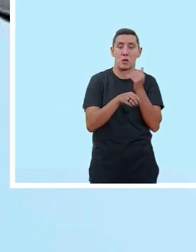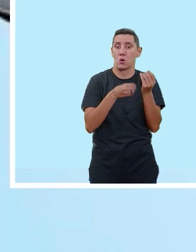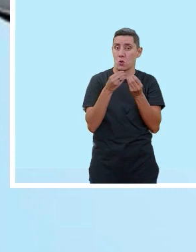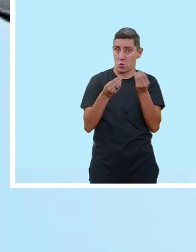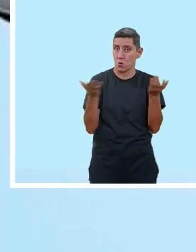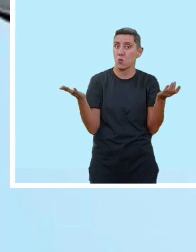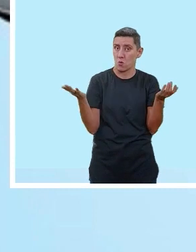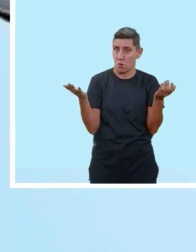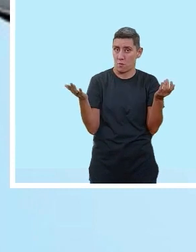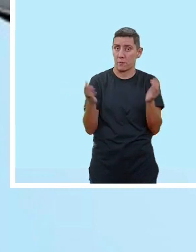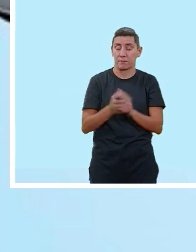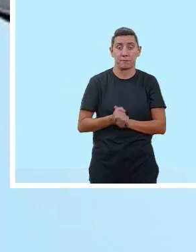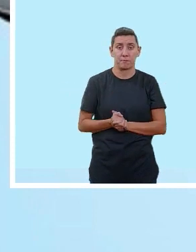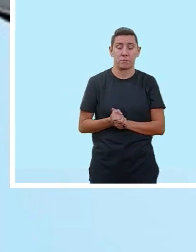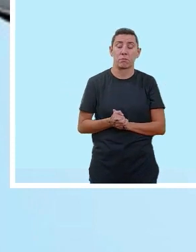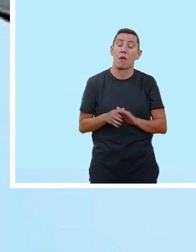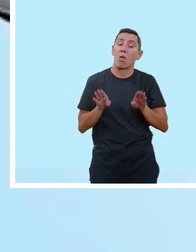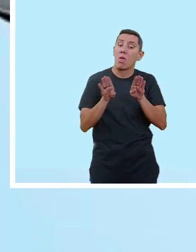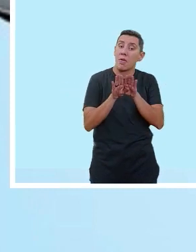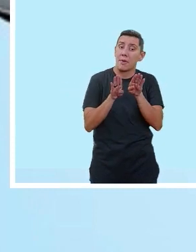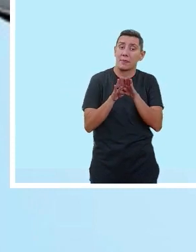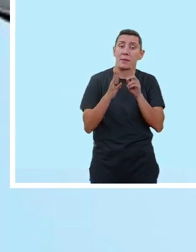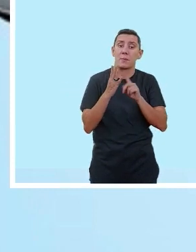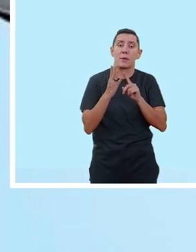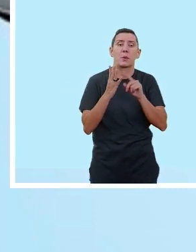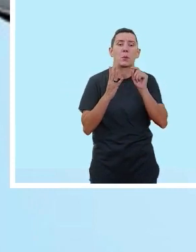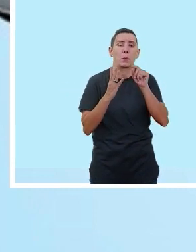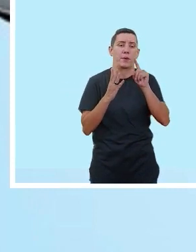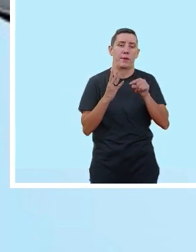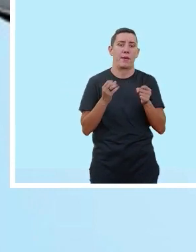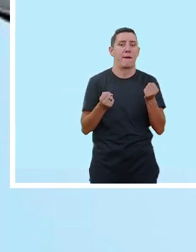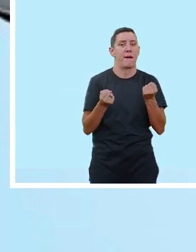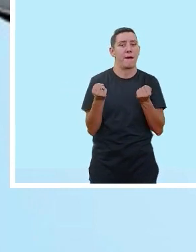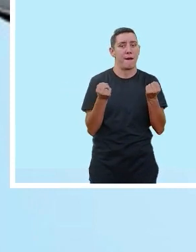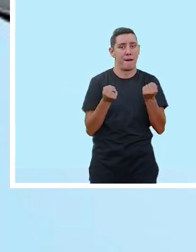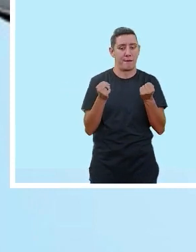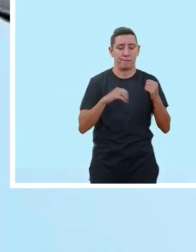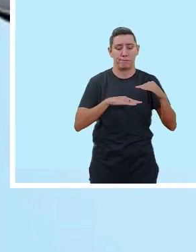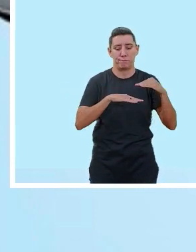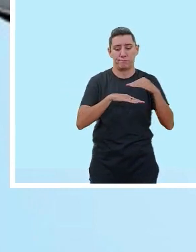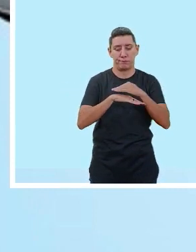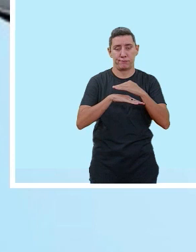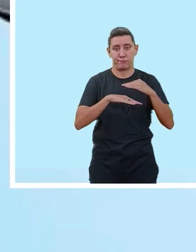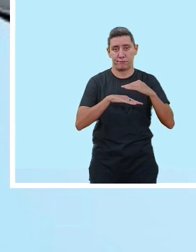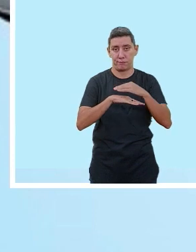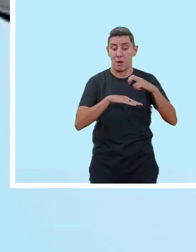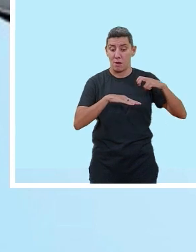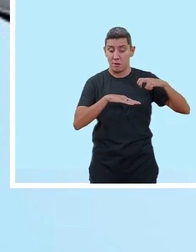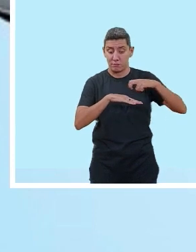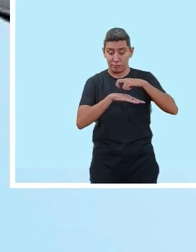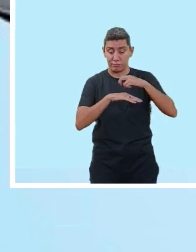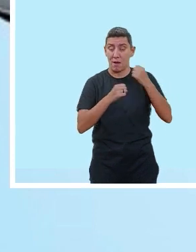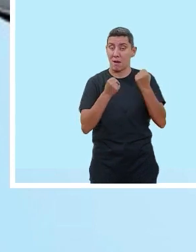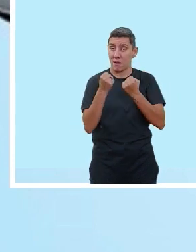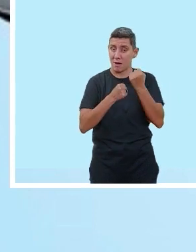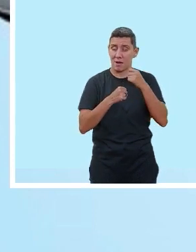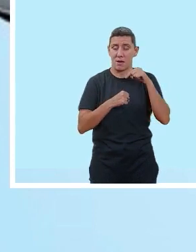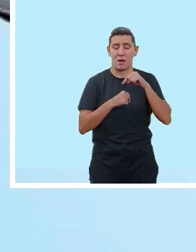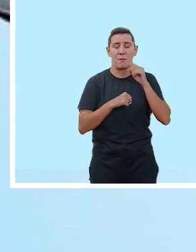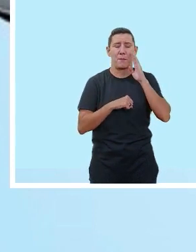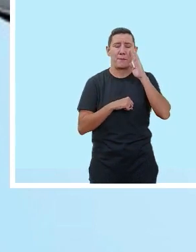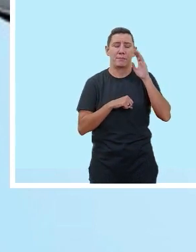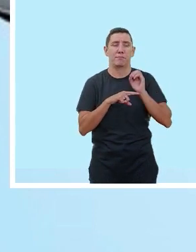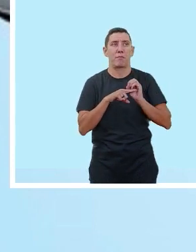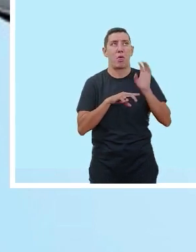questão realmente do veículo. Então, lembre-se que eu comentei que o dióxido de carbono ele é o